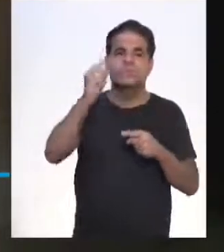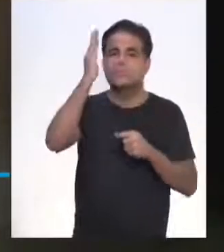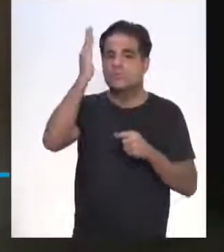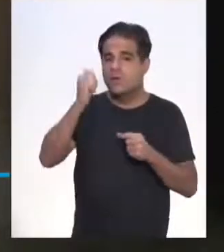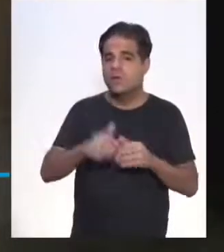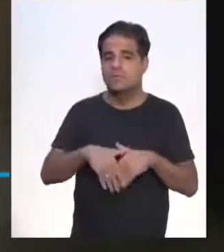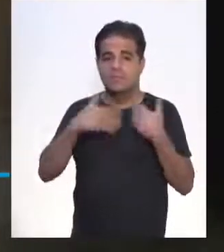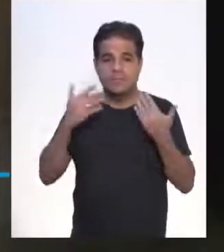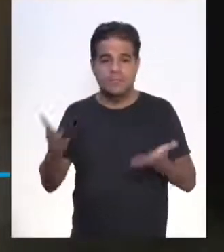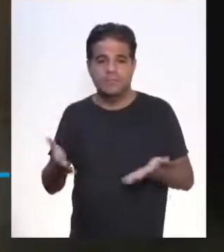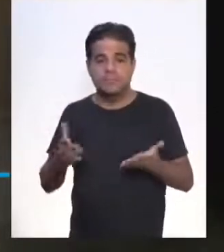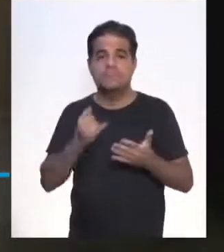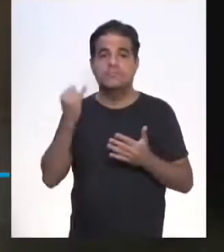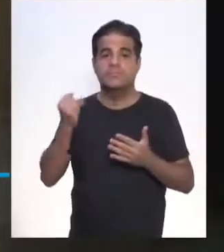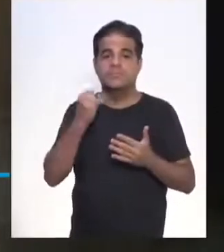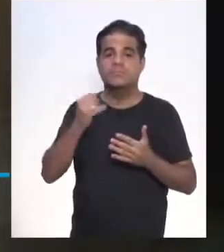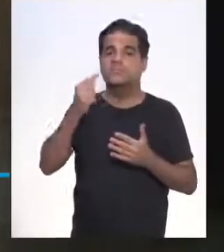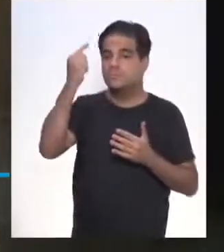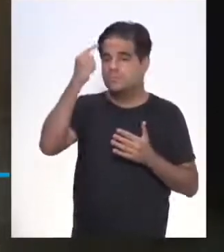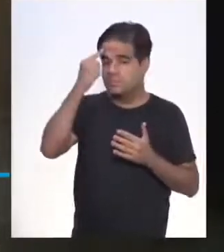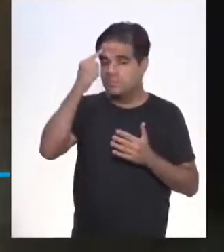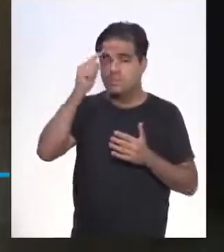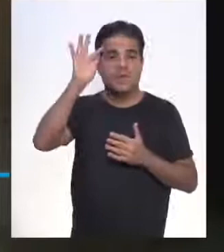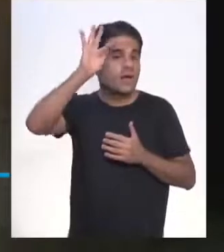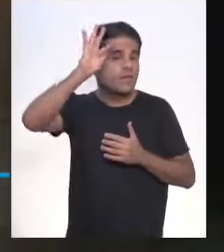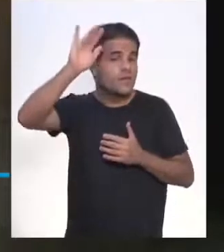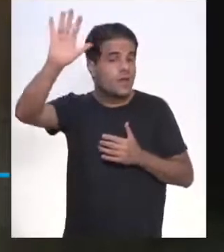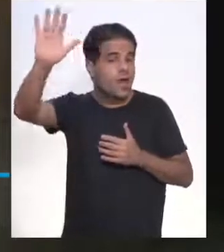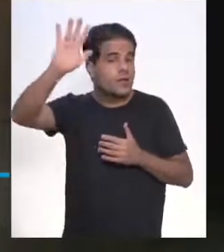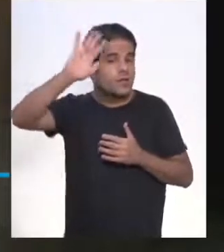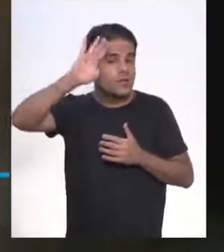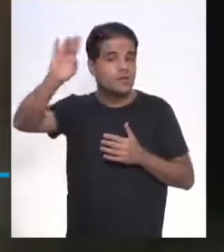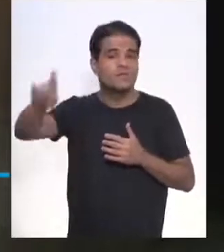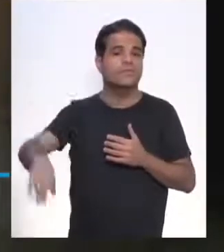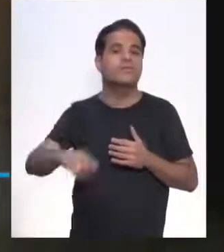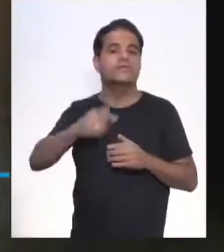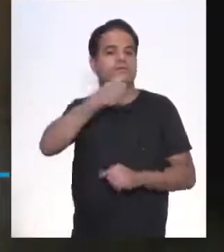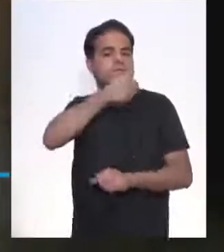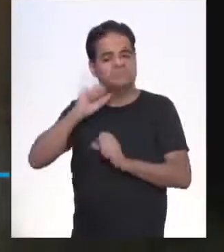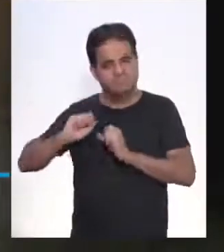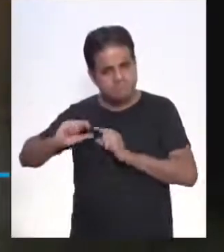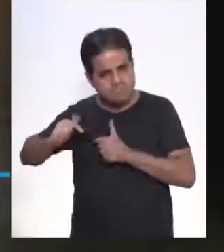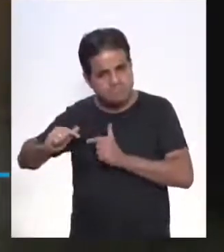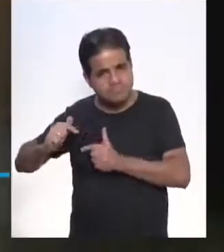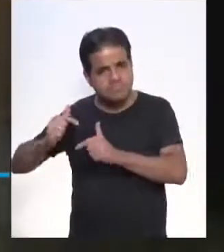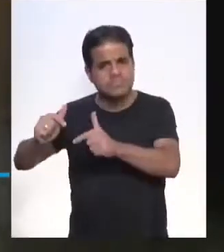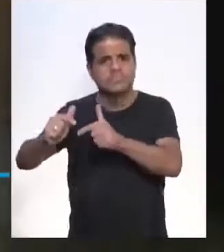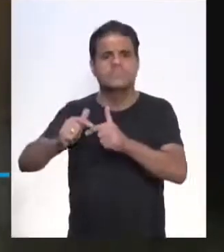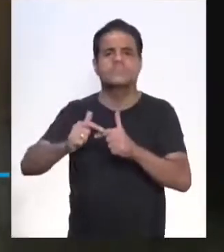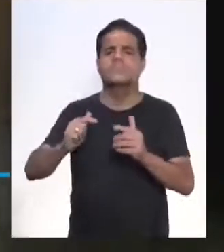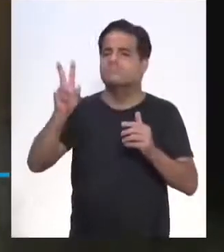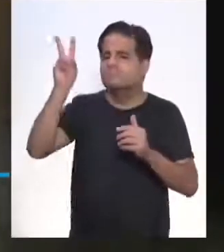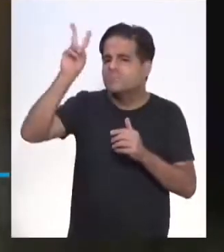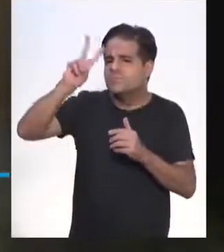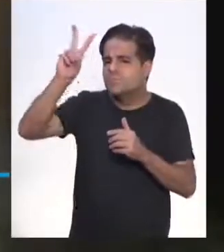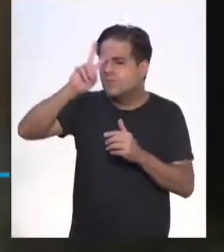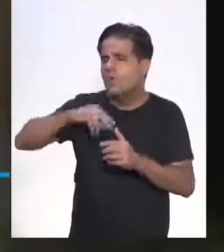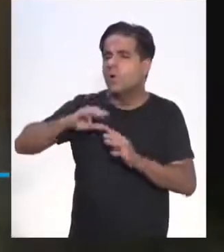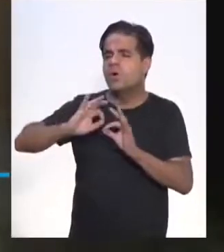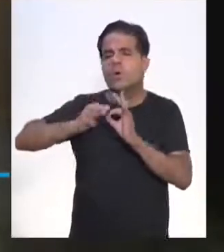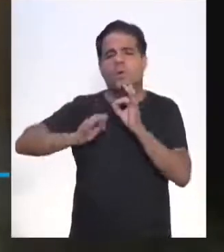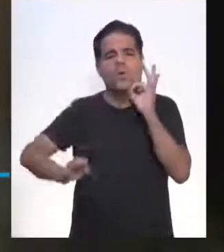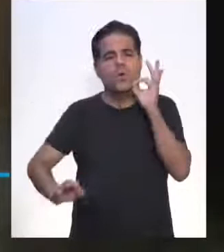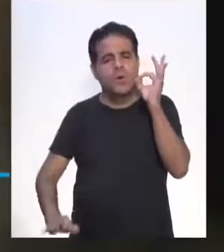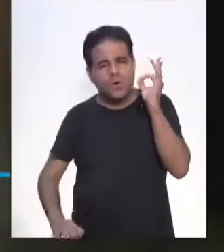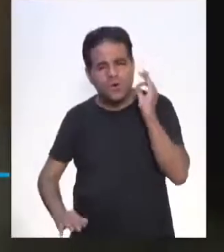saberem, acho que é importante ter em mente, né, que a filosofia tem já uma tradição, uma história bastante rica, bastante longa, que